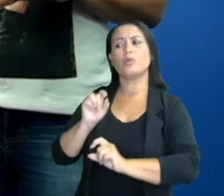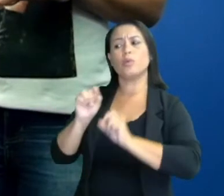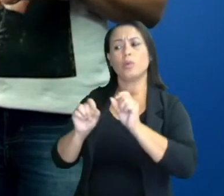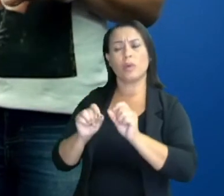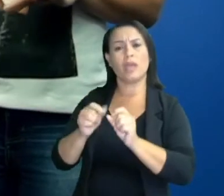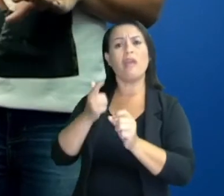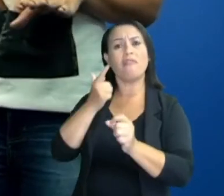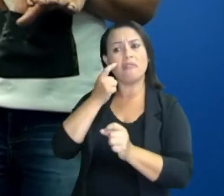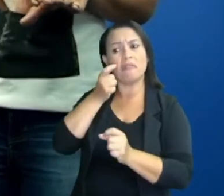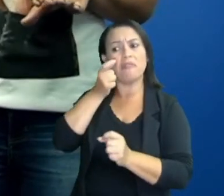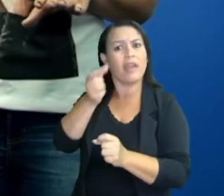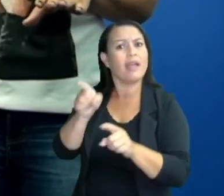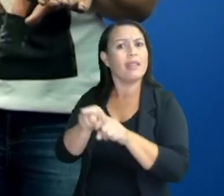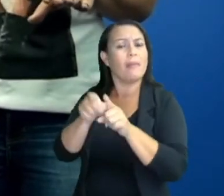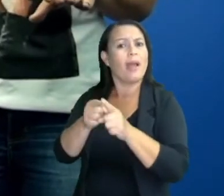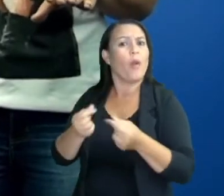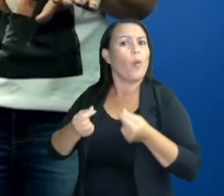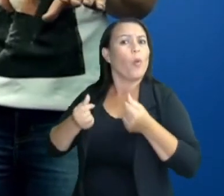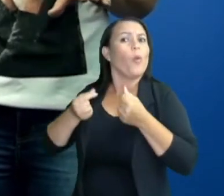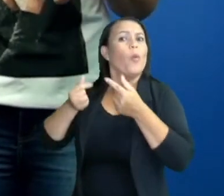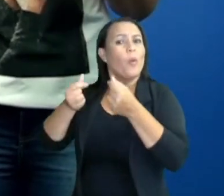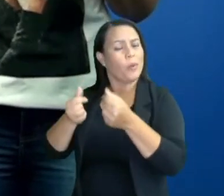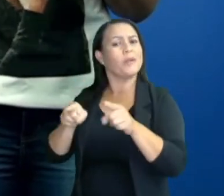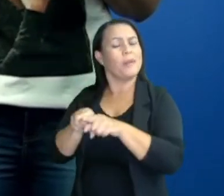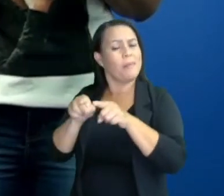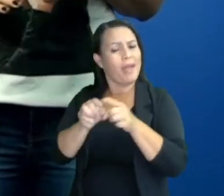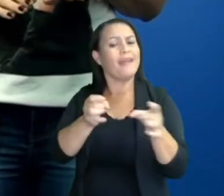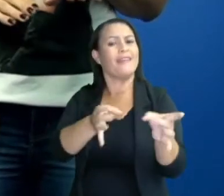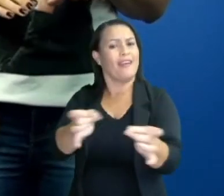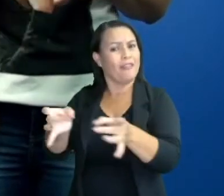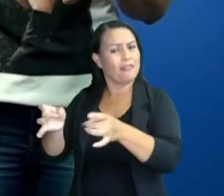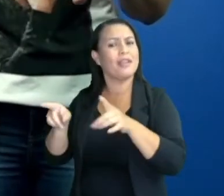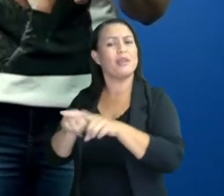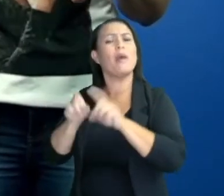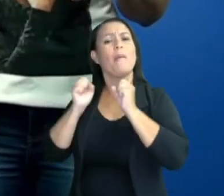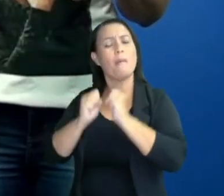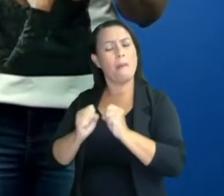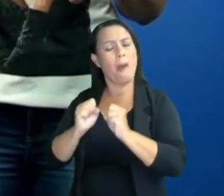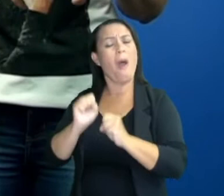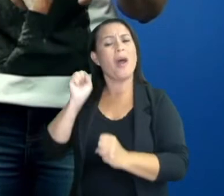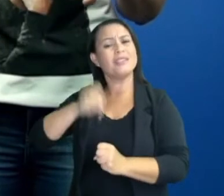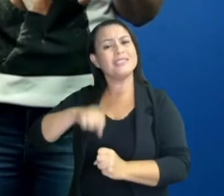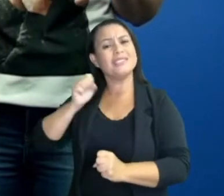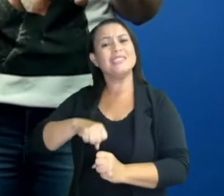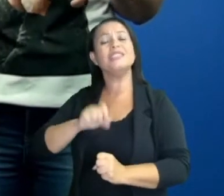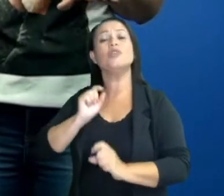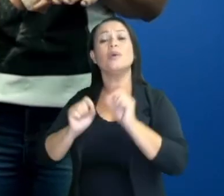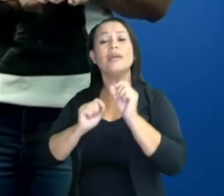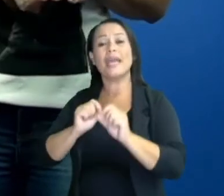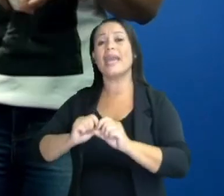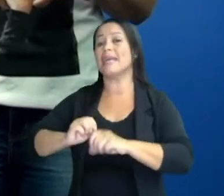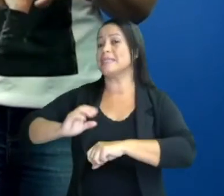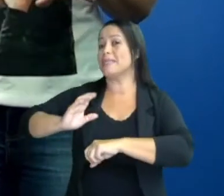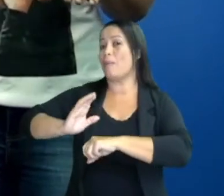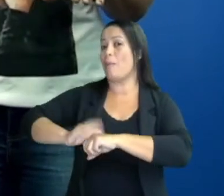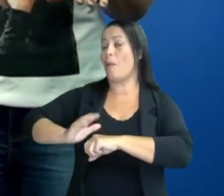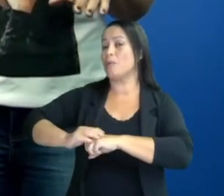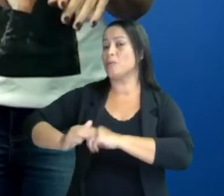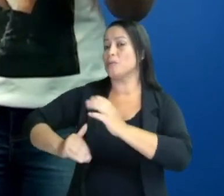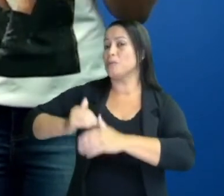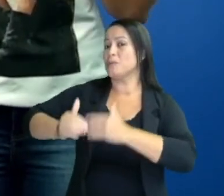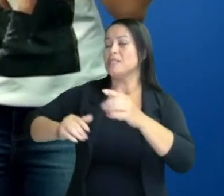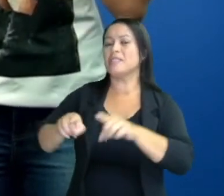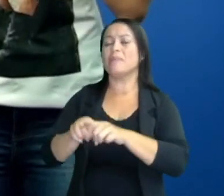o lucro EA comercialização ela pode sim deixa de ser feita ser produzida para